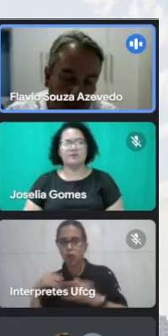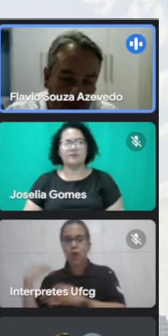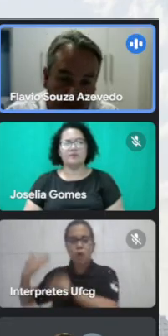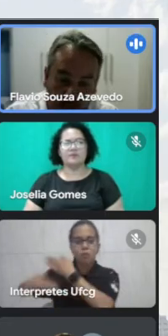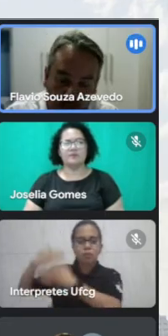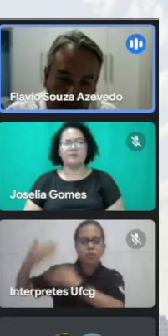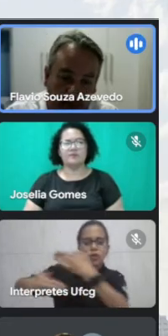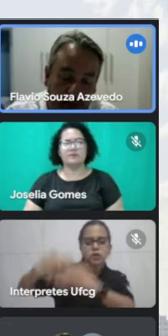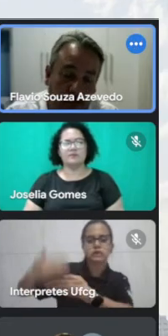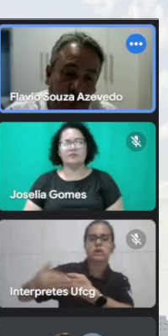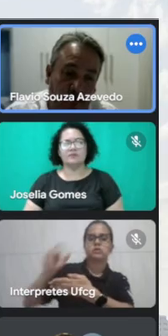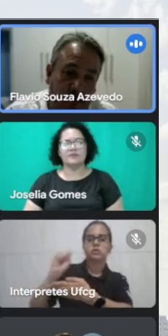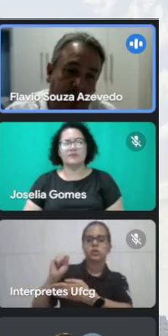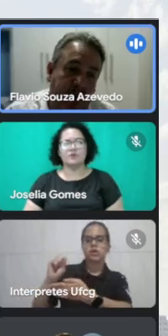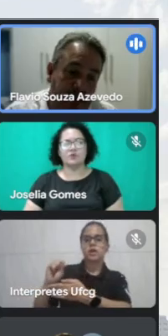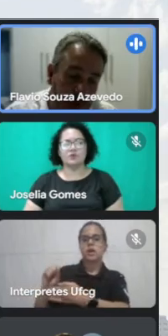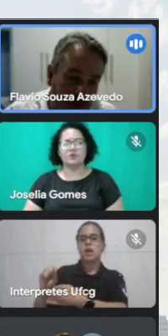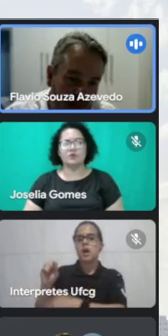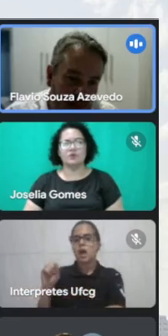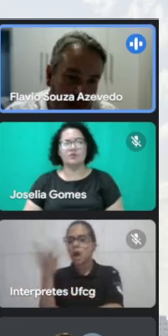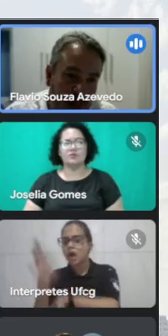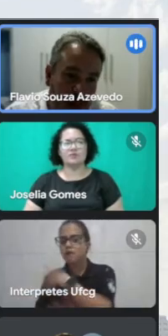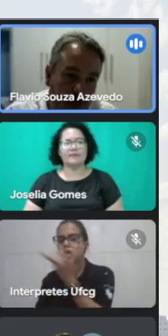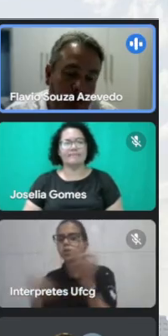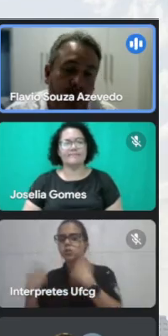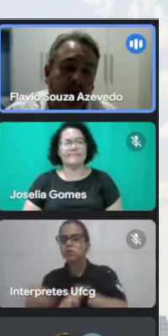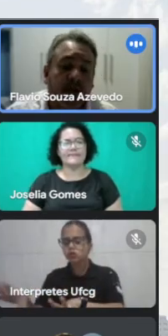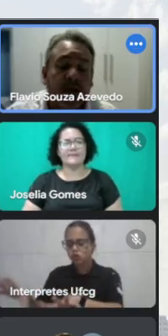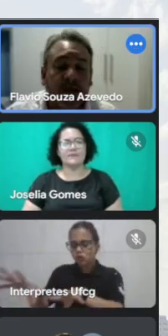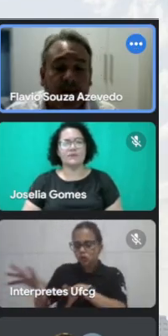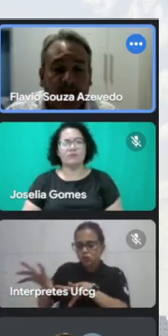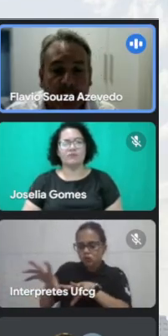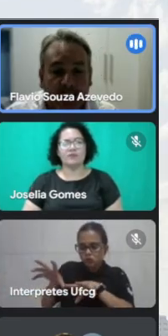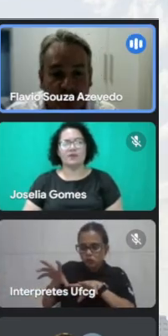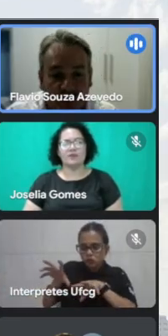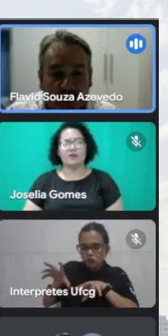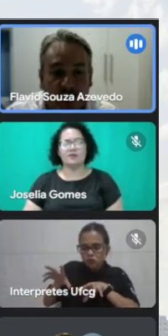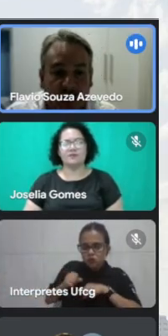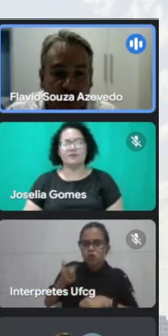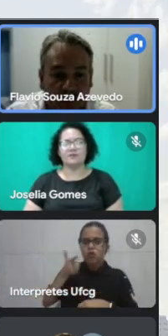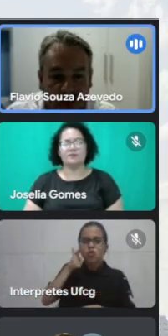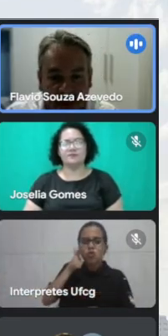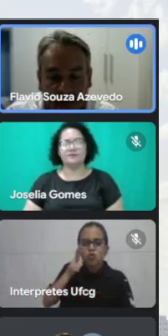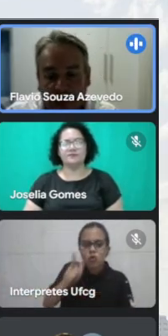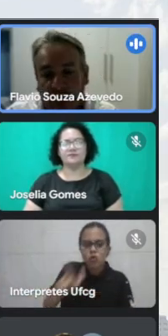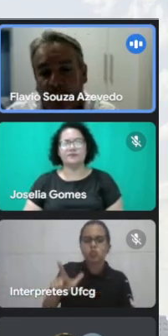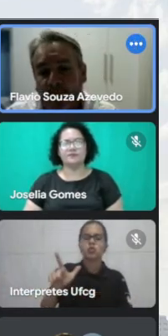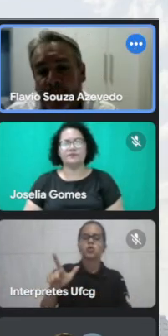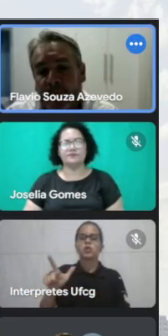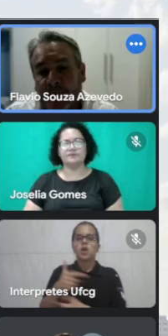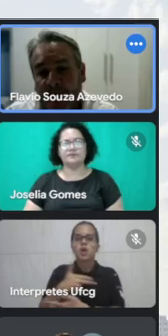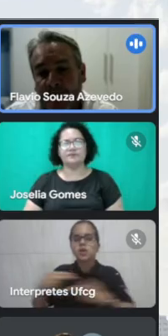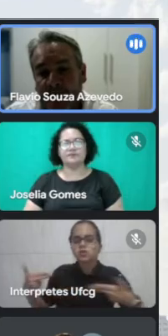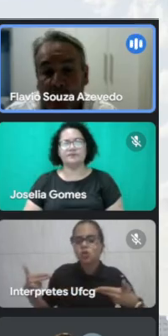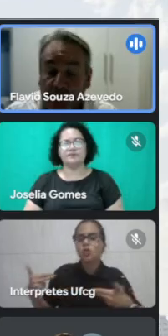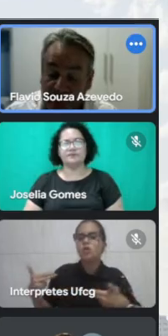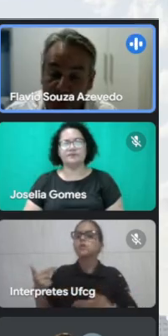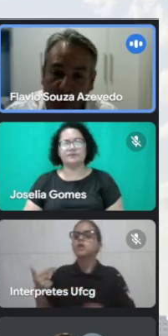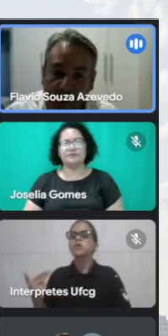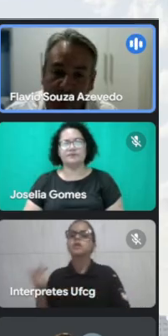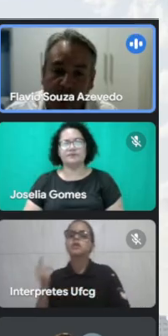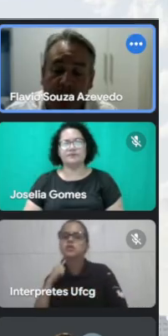os poluentes. Ou seja, nesse processo, ela realmente absorve, metaboliza, né? E